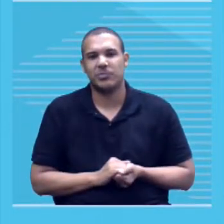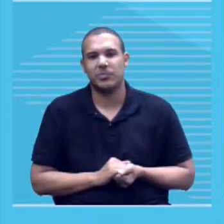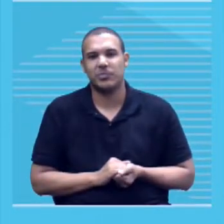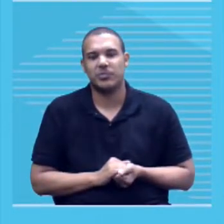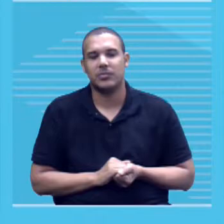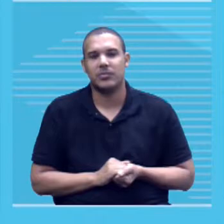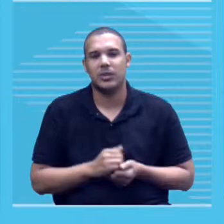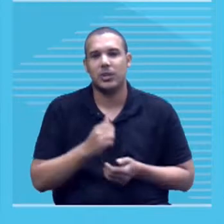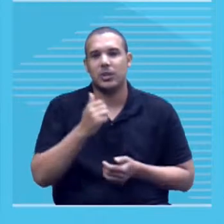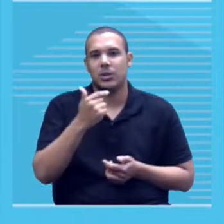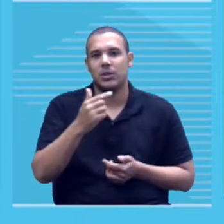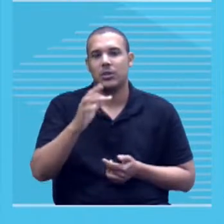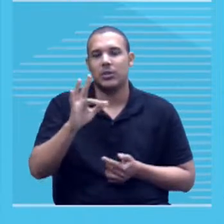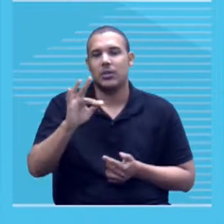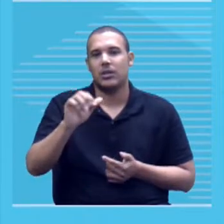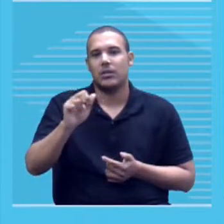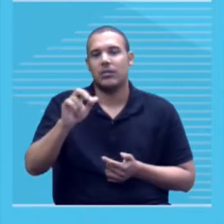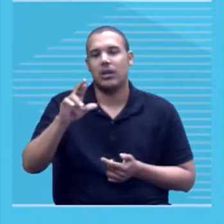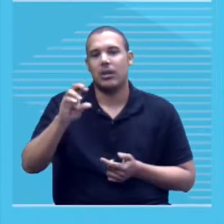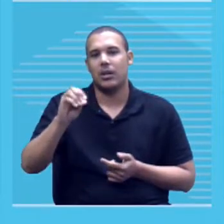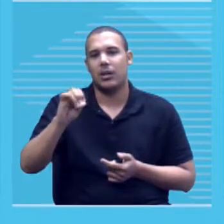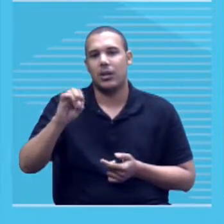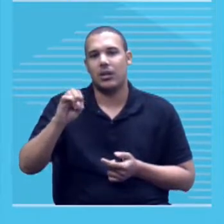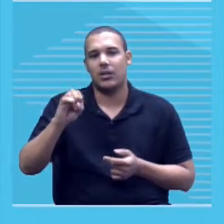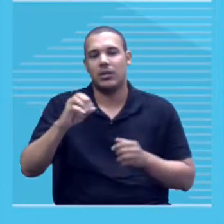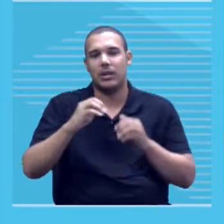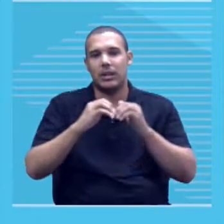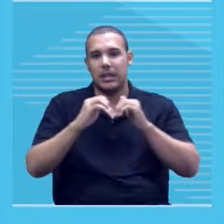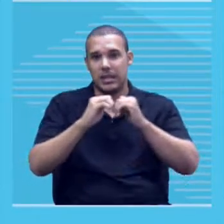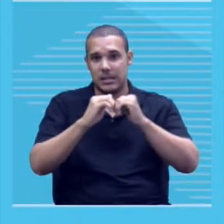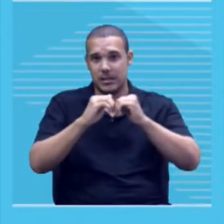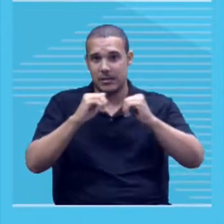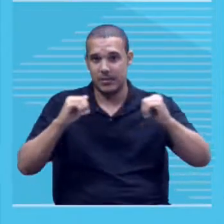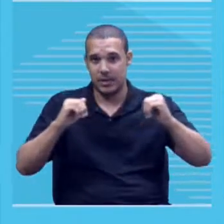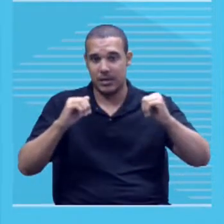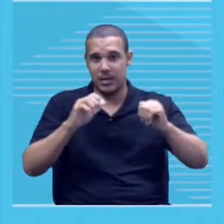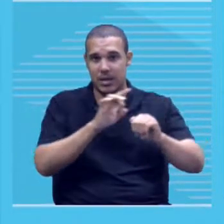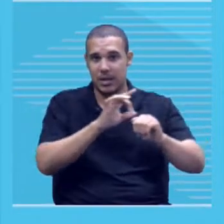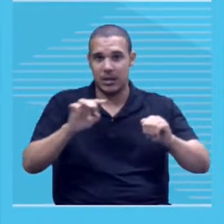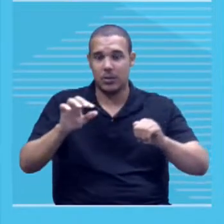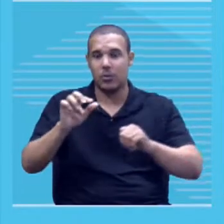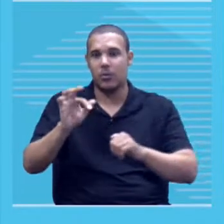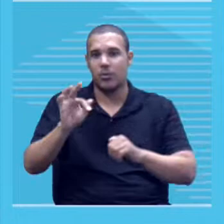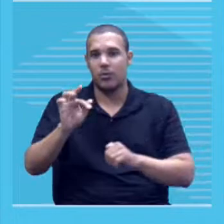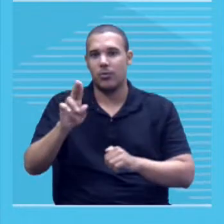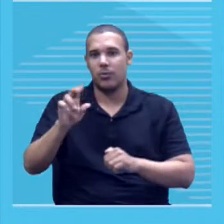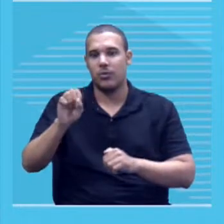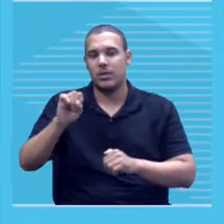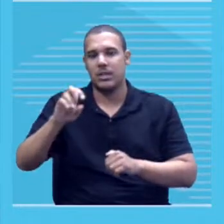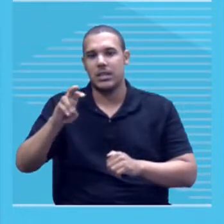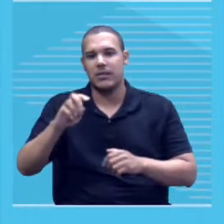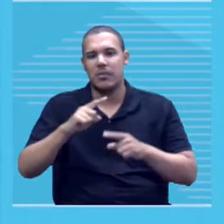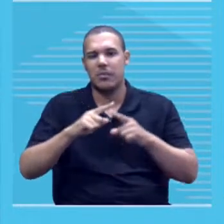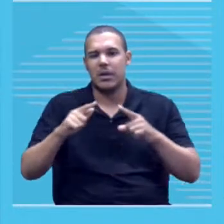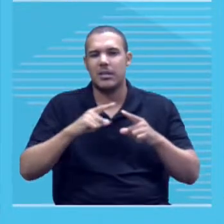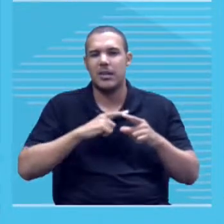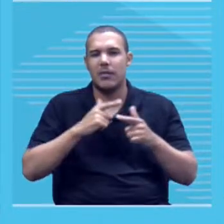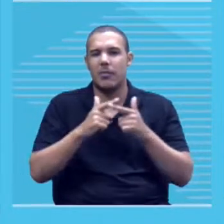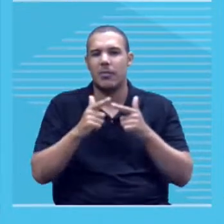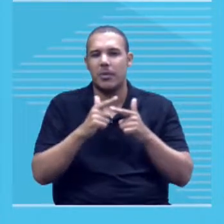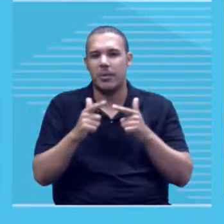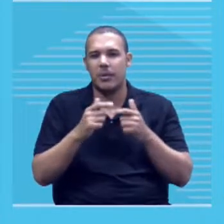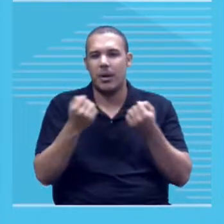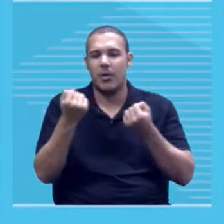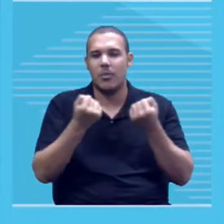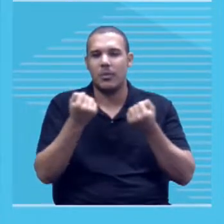Os dois faróis são ligados separadamente, com um fusível em cada um. Mas, após um mau funcionamento, o